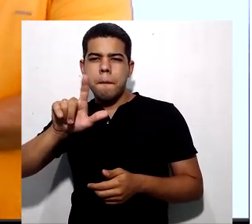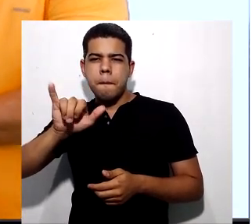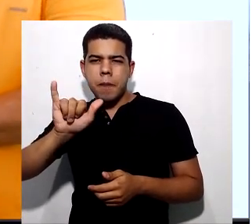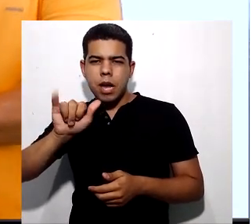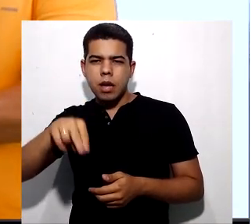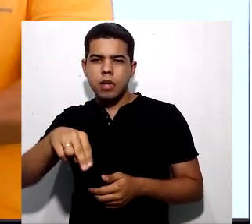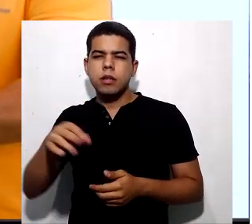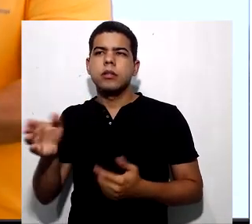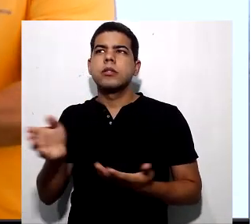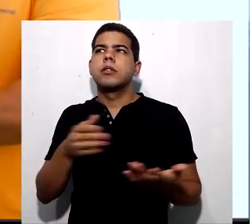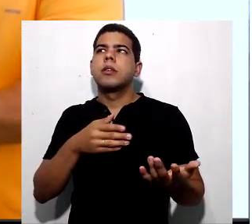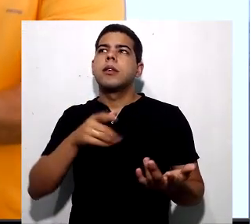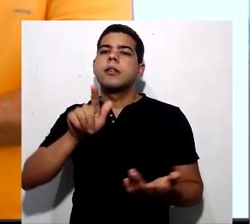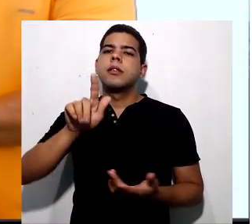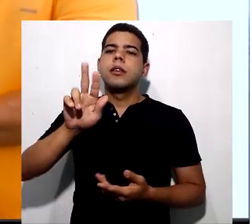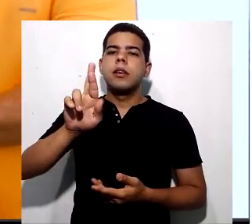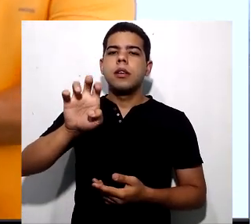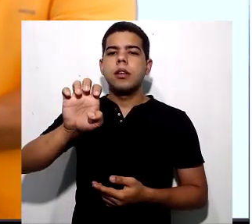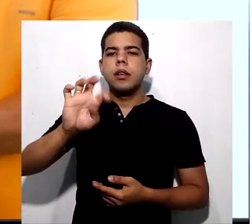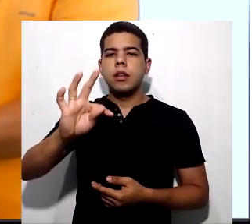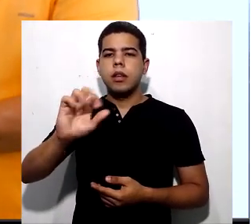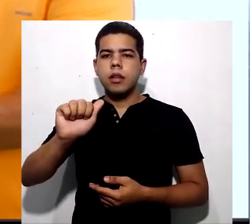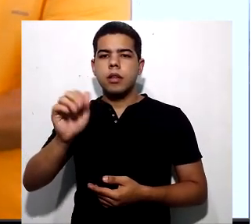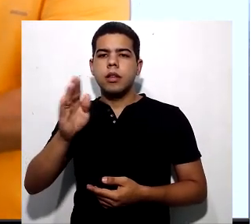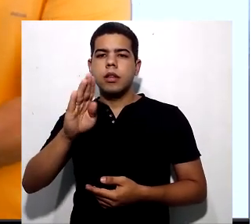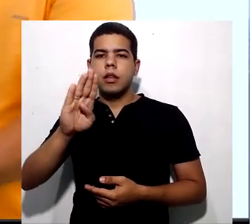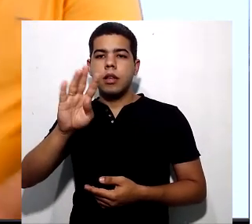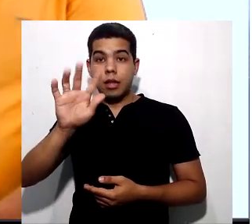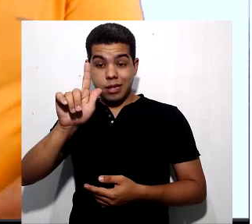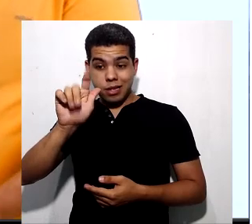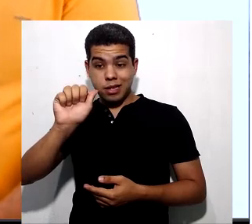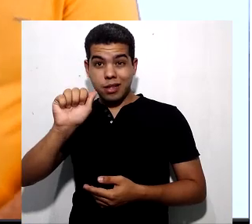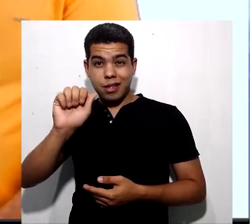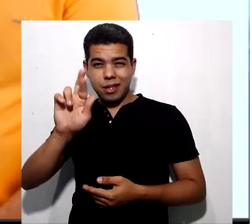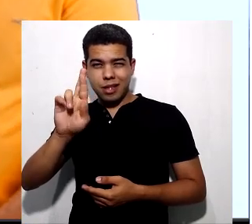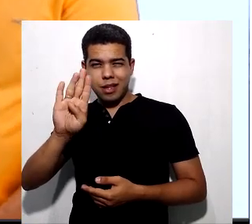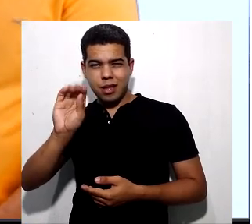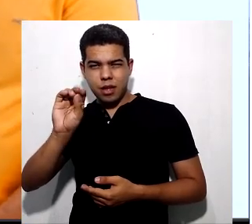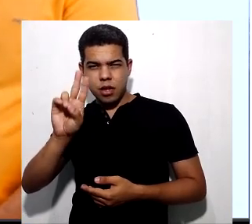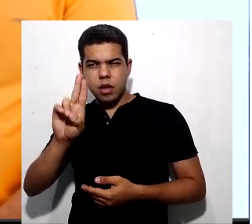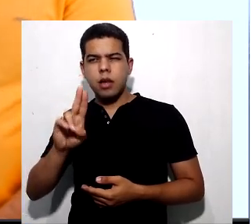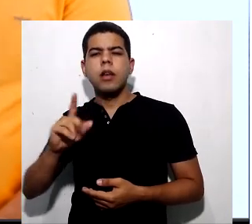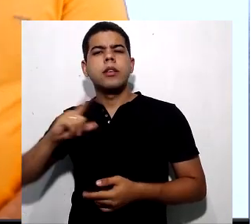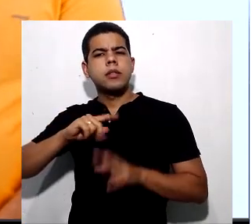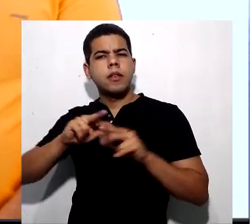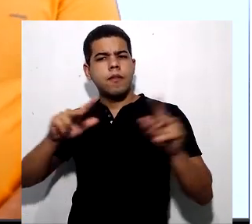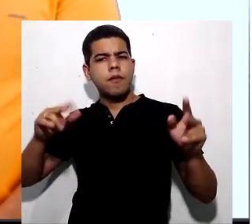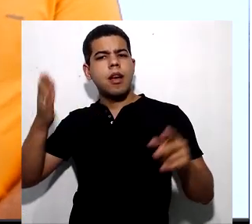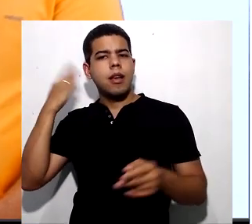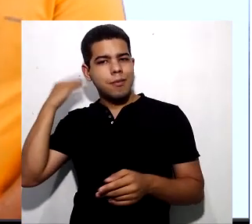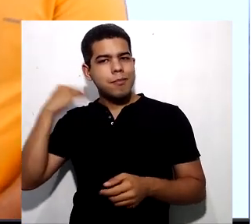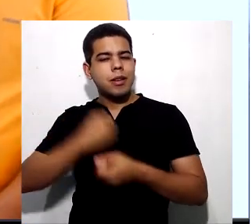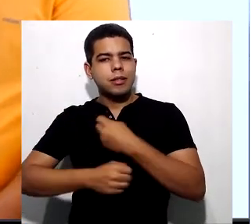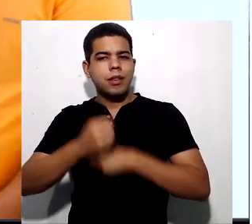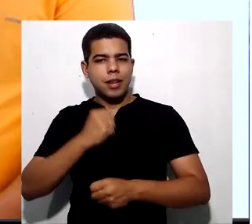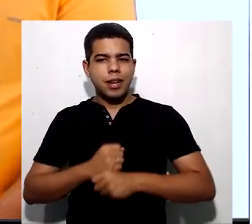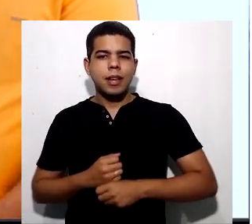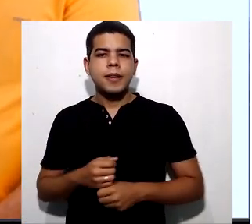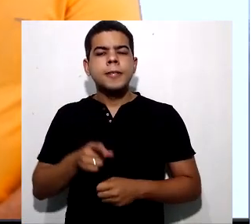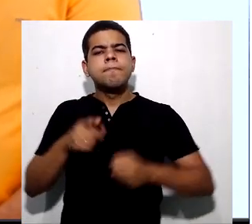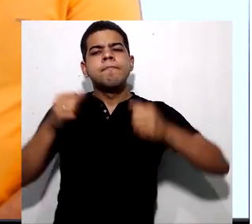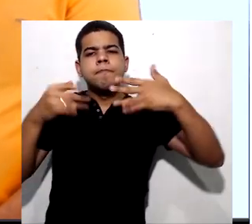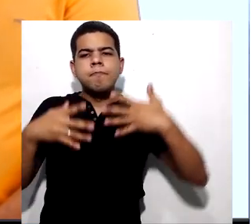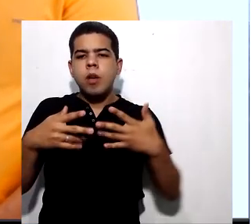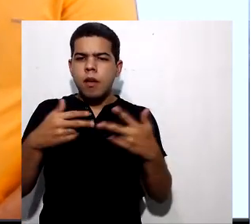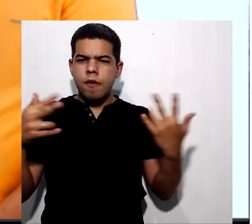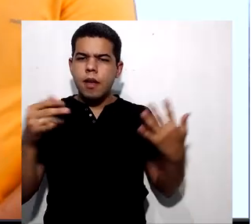fizeram cena, mas justamente nessa década de 40, 50. E quando você cita aqui os personagens, nós temos